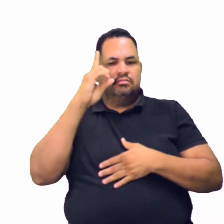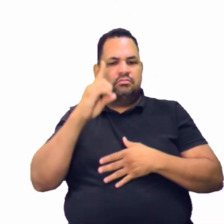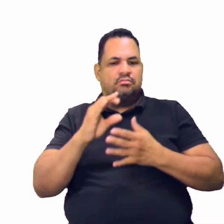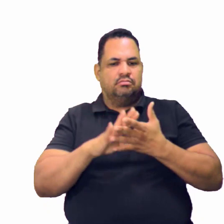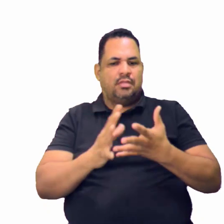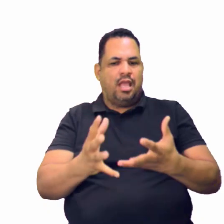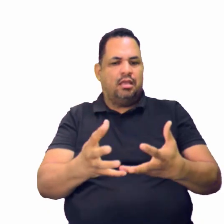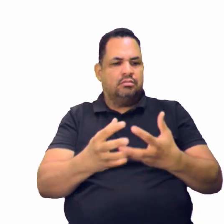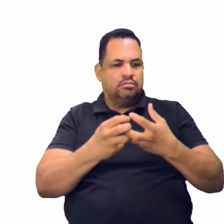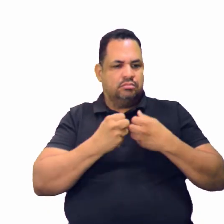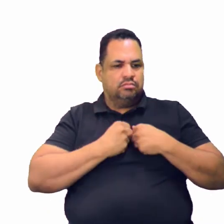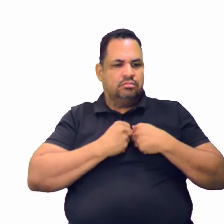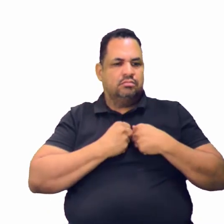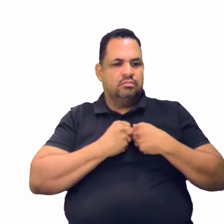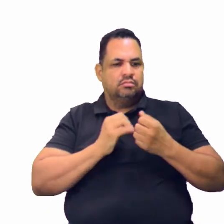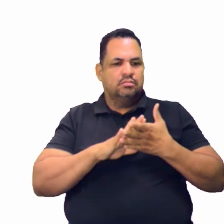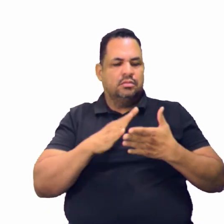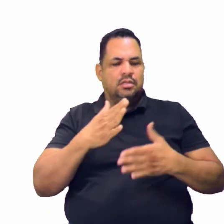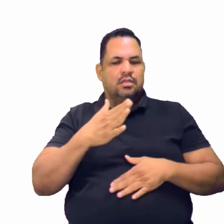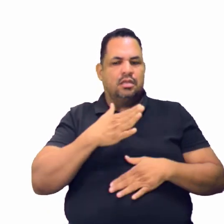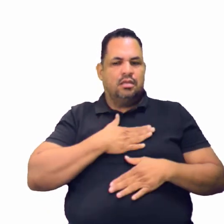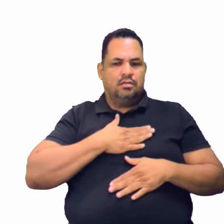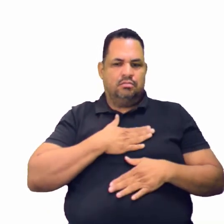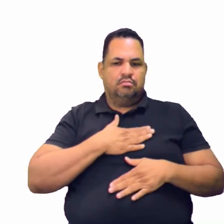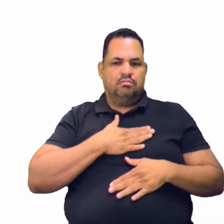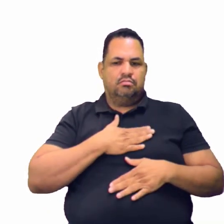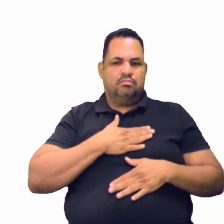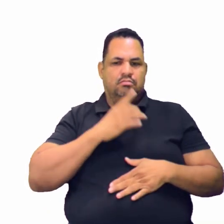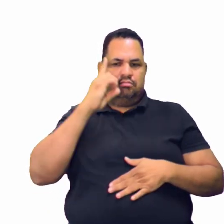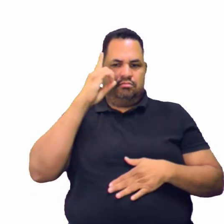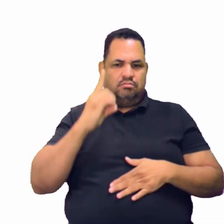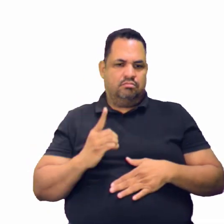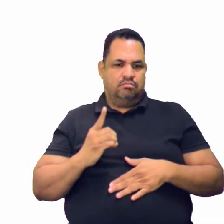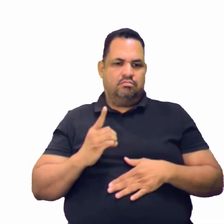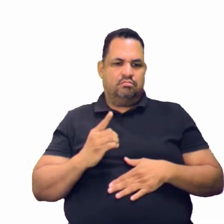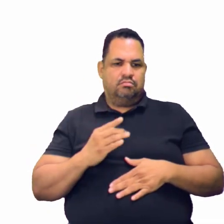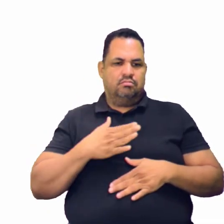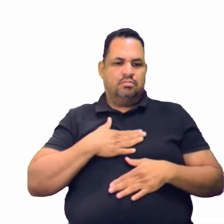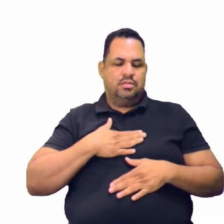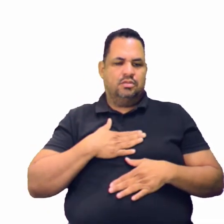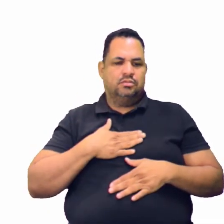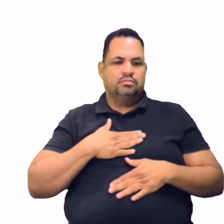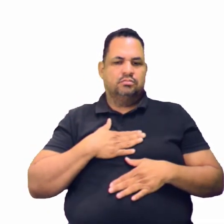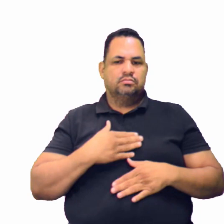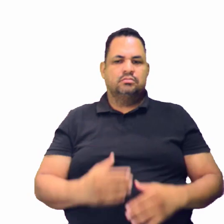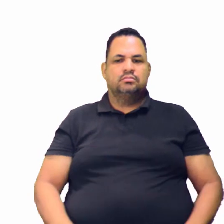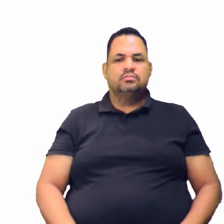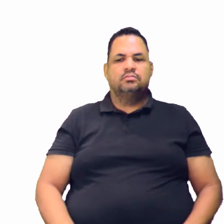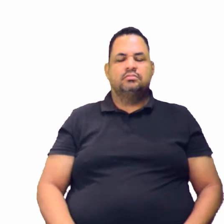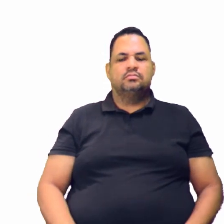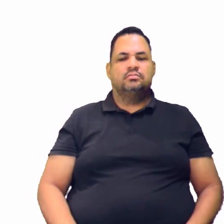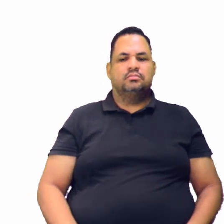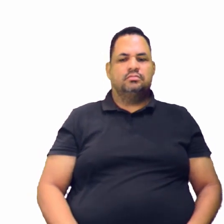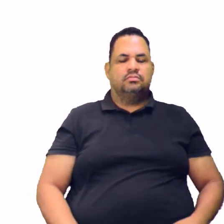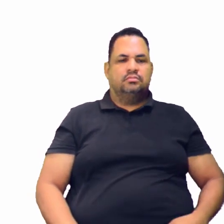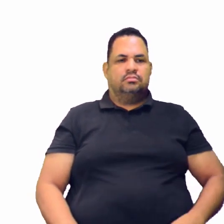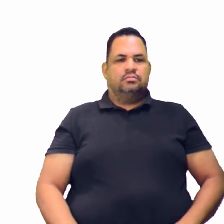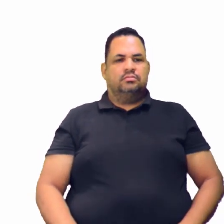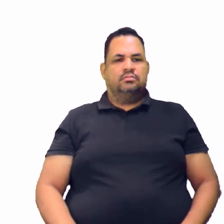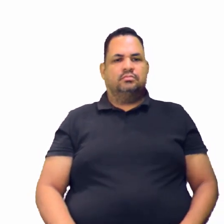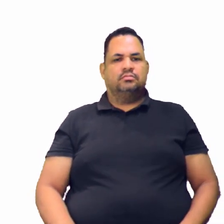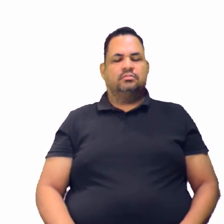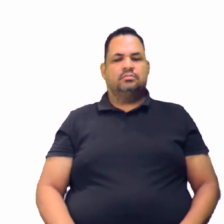de tomar para si aquele que por direito me pertence. E